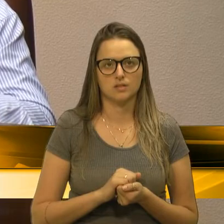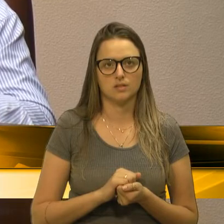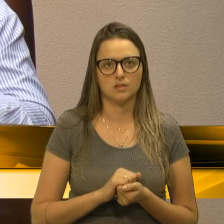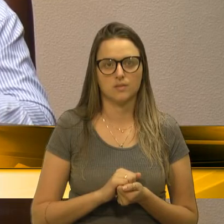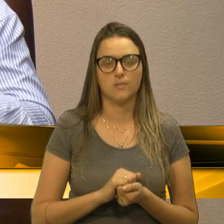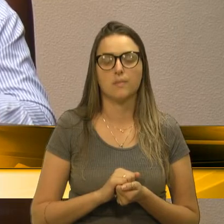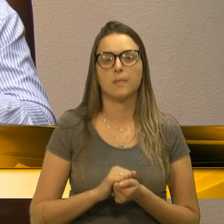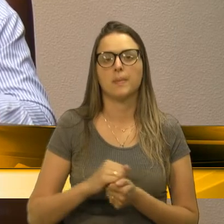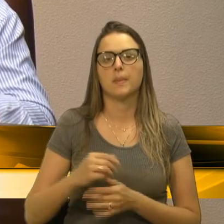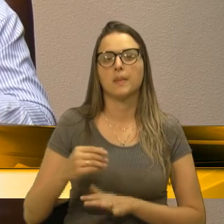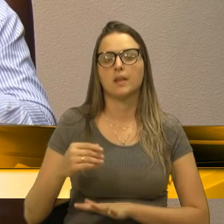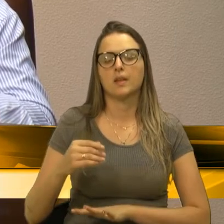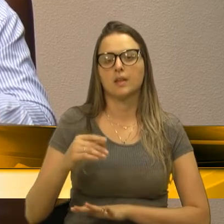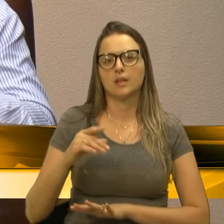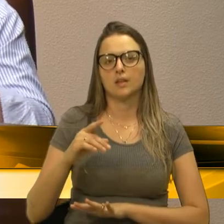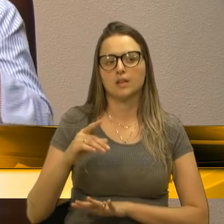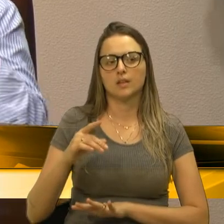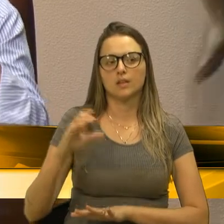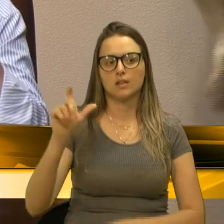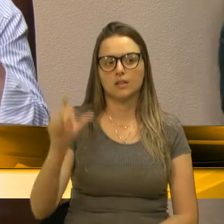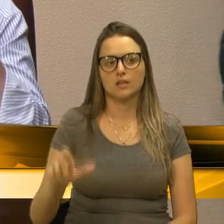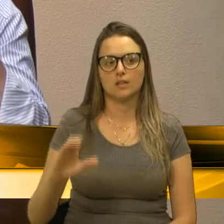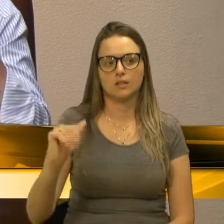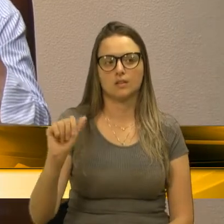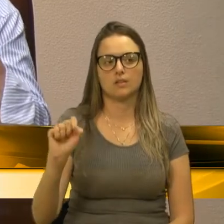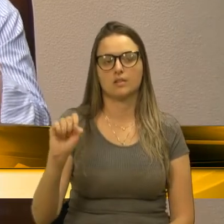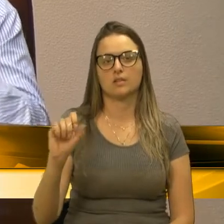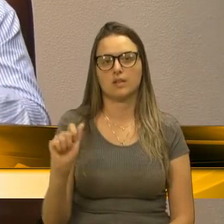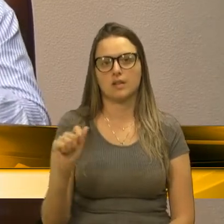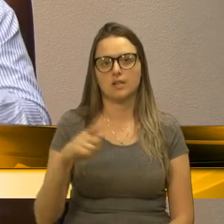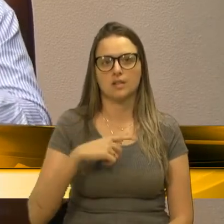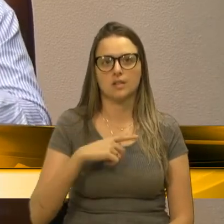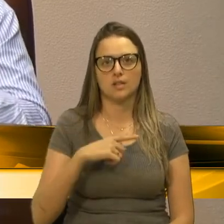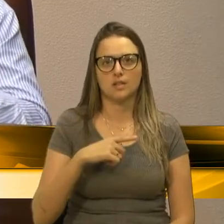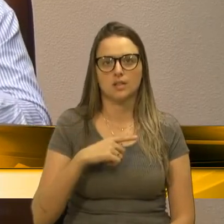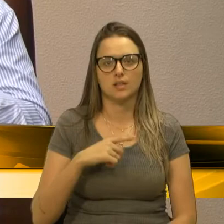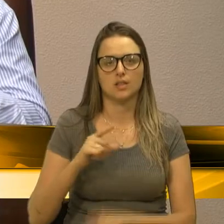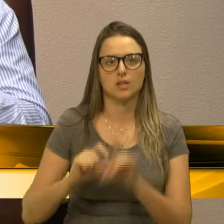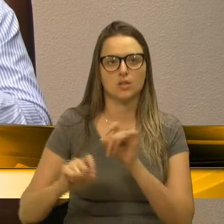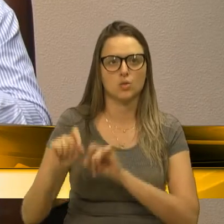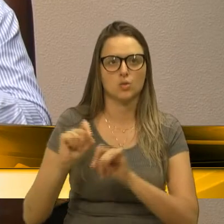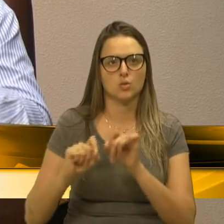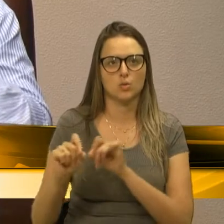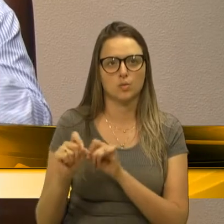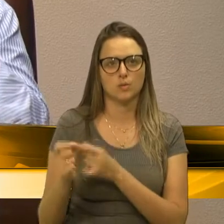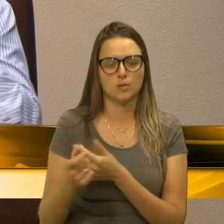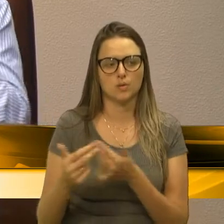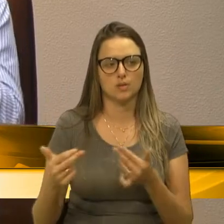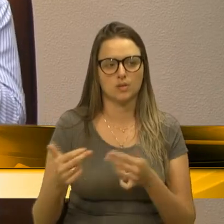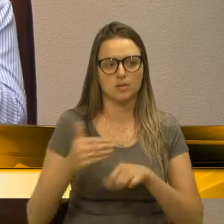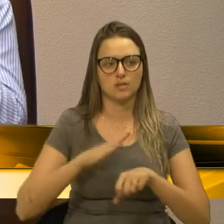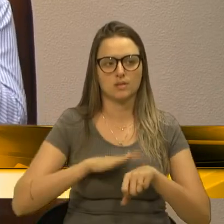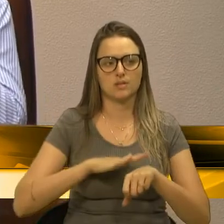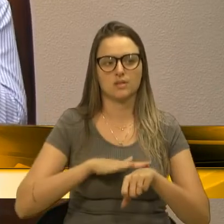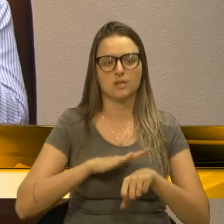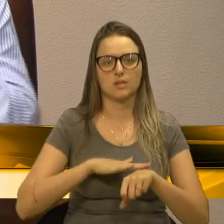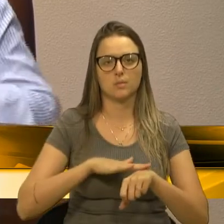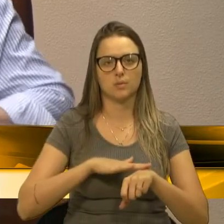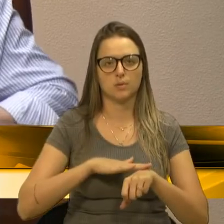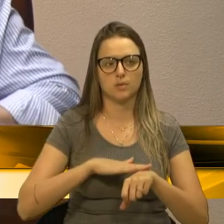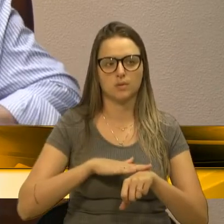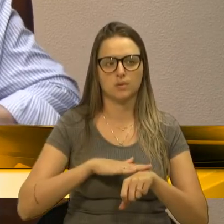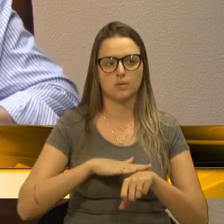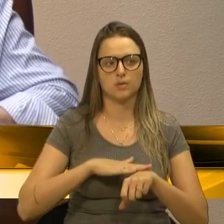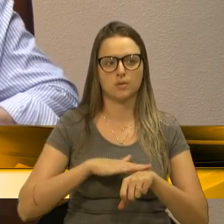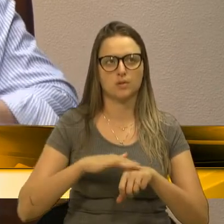Doutora Cássia Kuhn, encerrando, então, as questões sobre o decreto, sobre os eventos temporários, gostaria agora de falar sobre